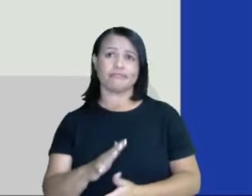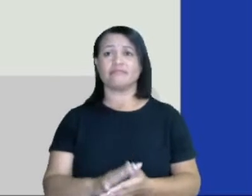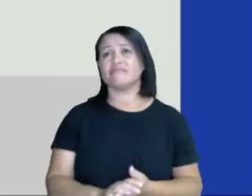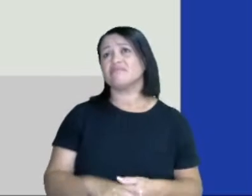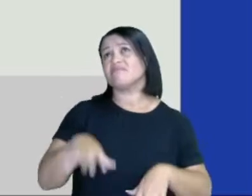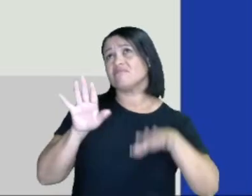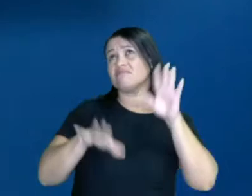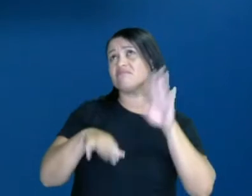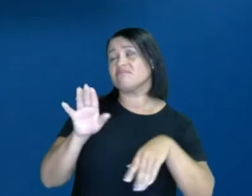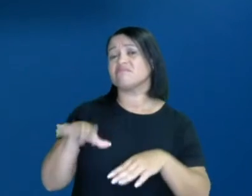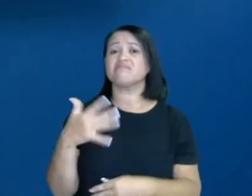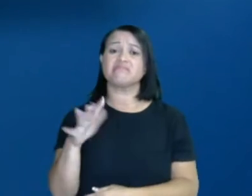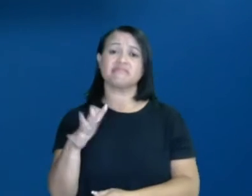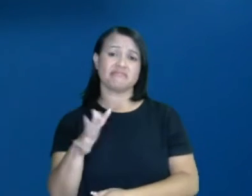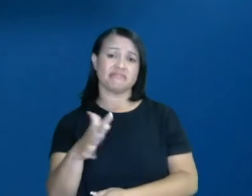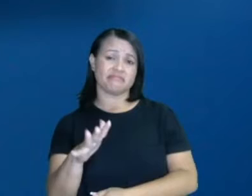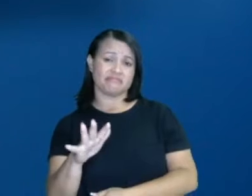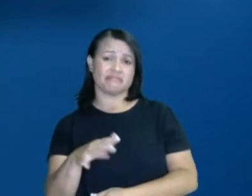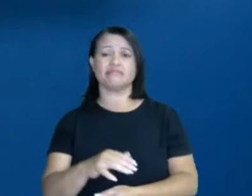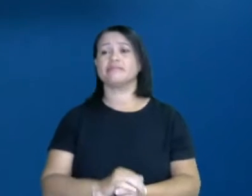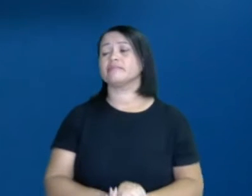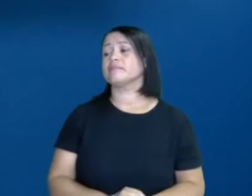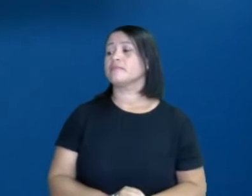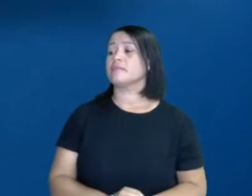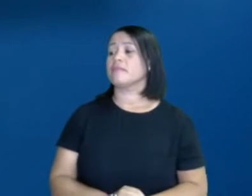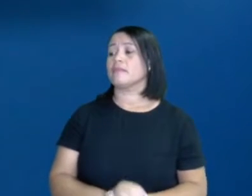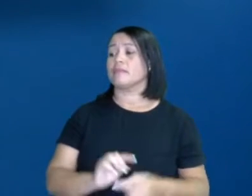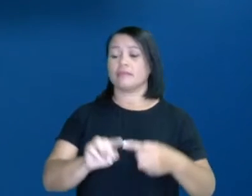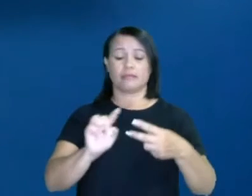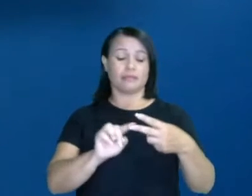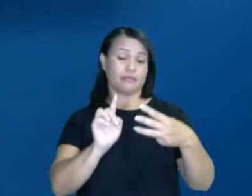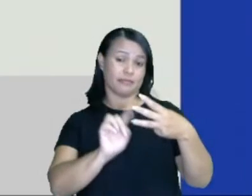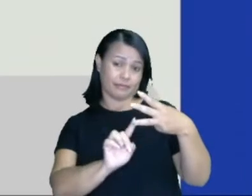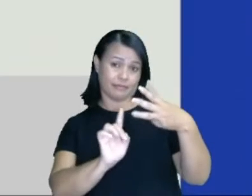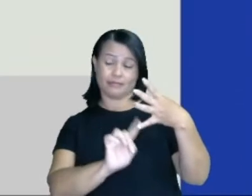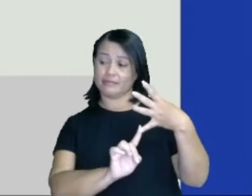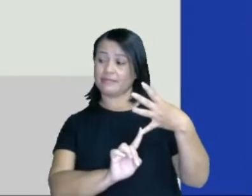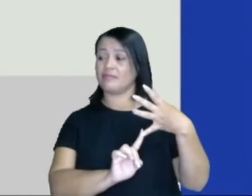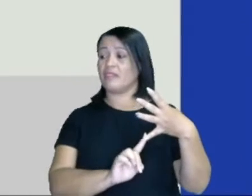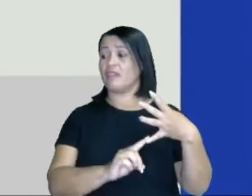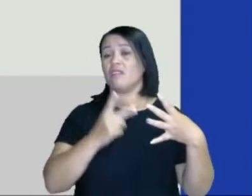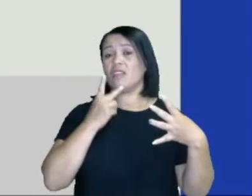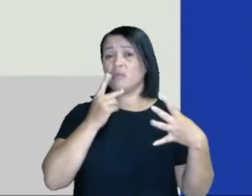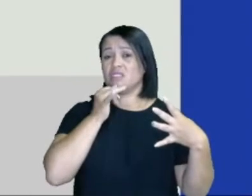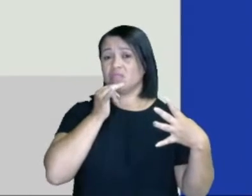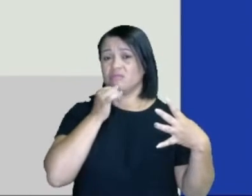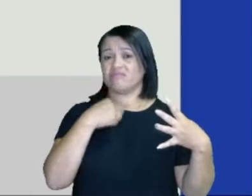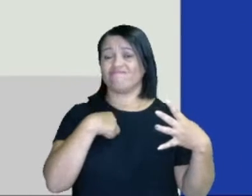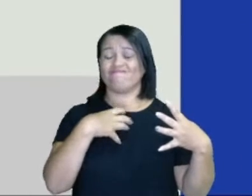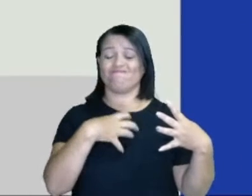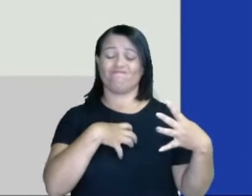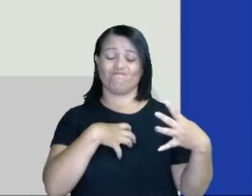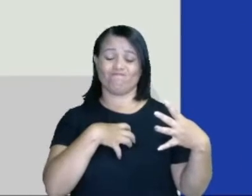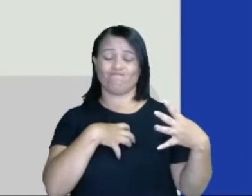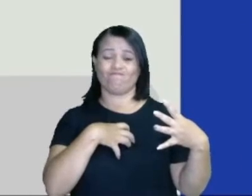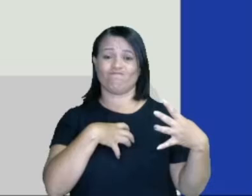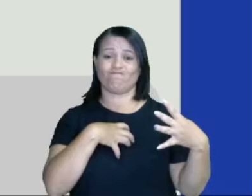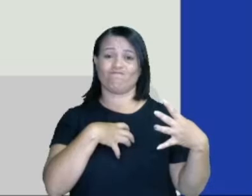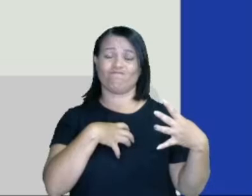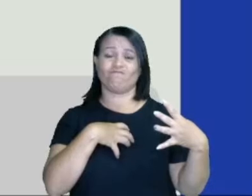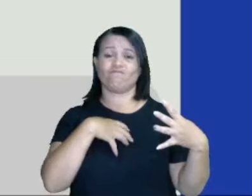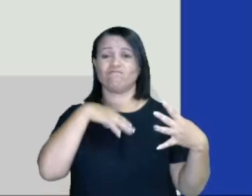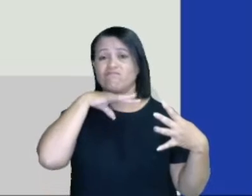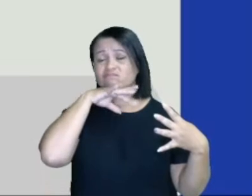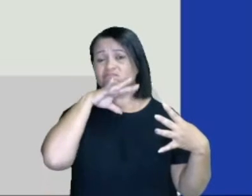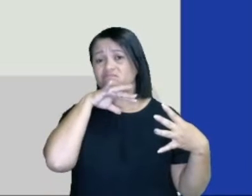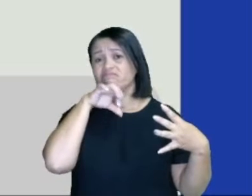gente balança a mãozinha assim, né? Estou assim. E aí, se você não está bem, você pode dizer que está mal,